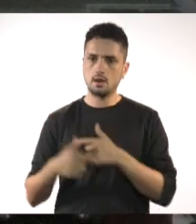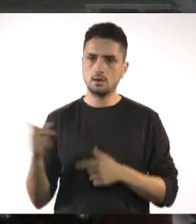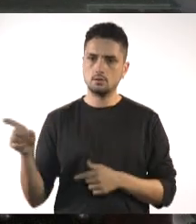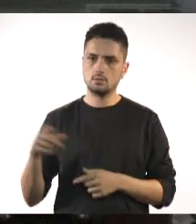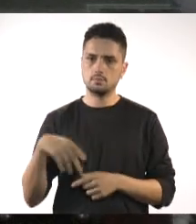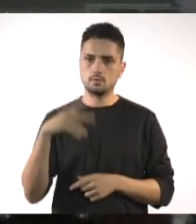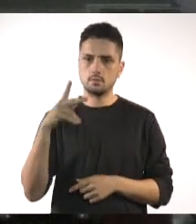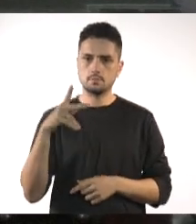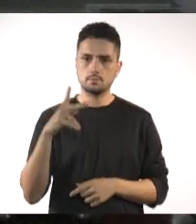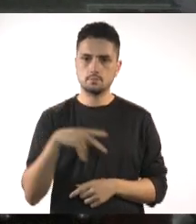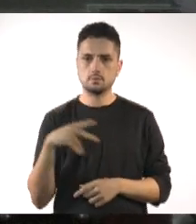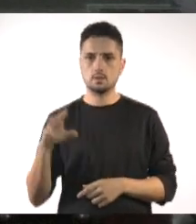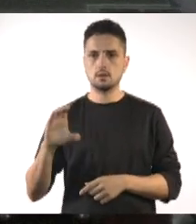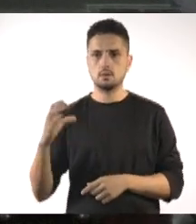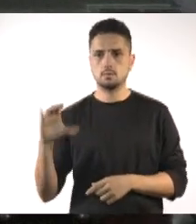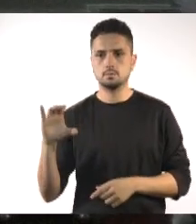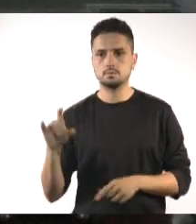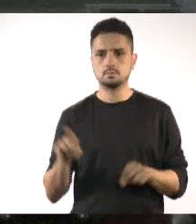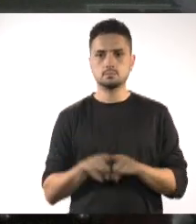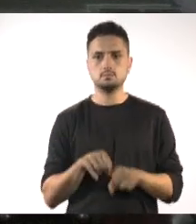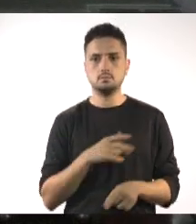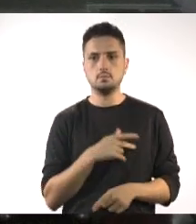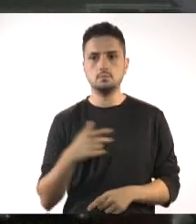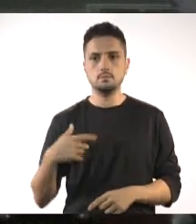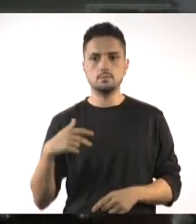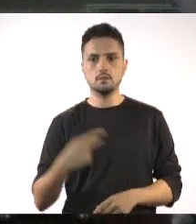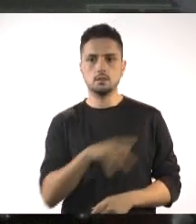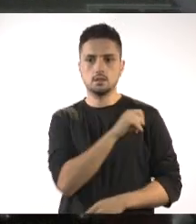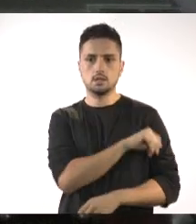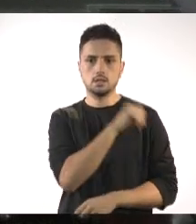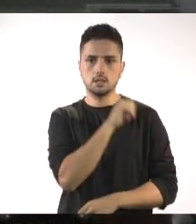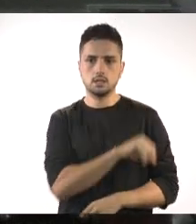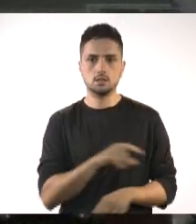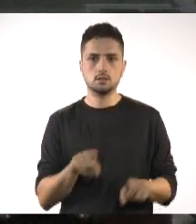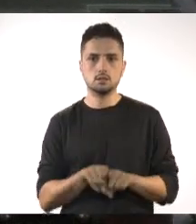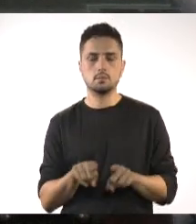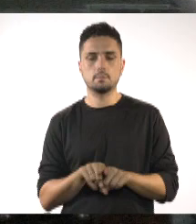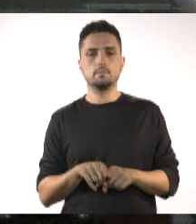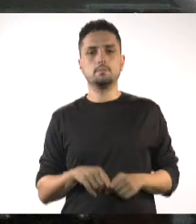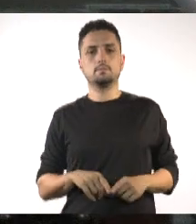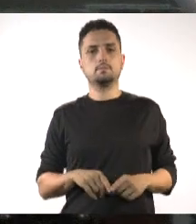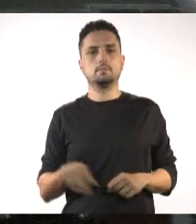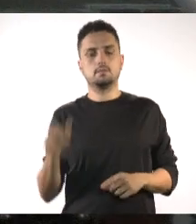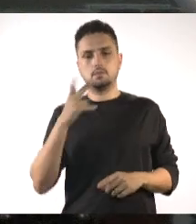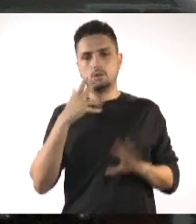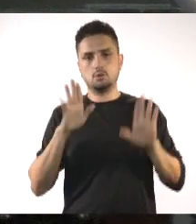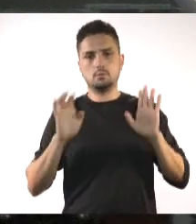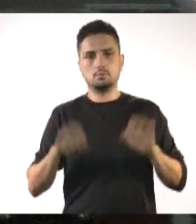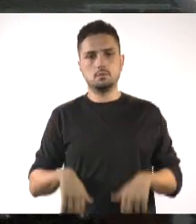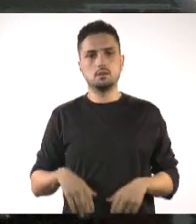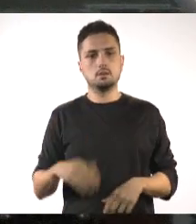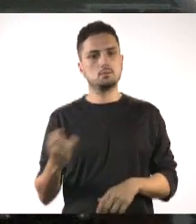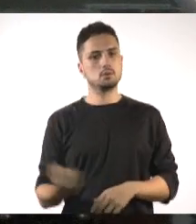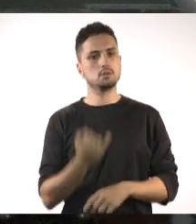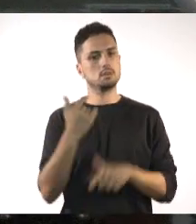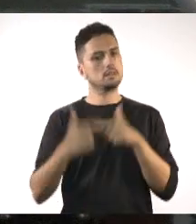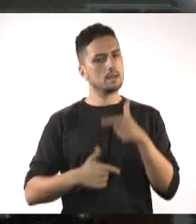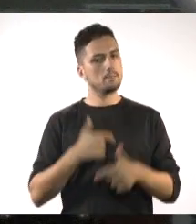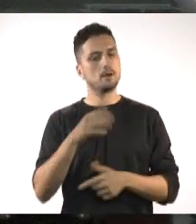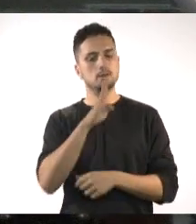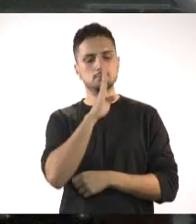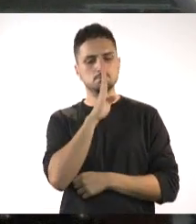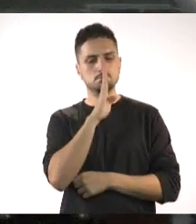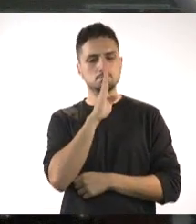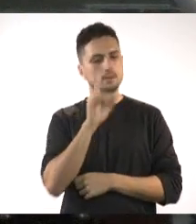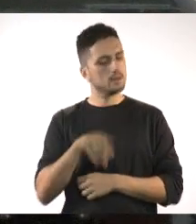em Niterói, no Rio de Janeiro como um todo, e que bem pontuou a importância do trabalho silencioso, que é aquele que tem muito